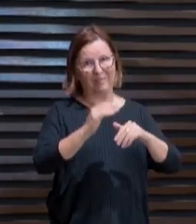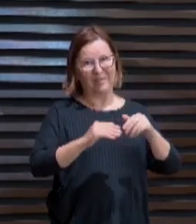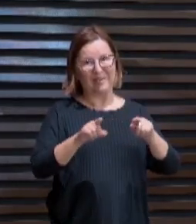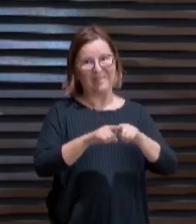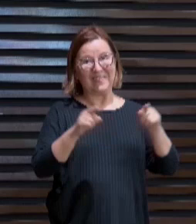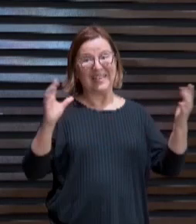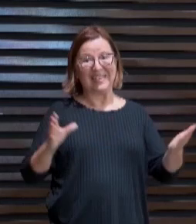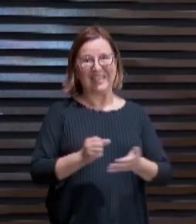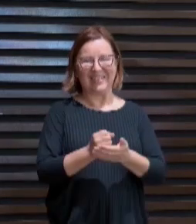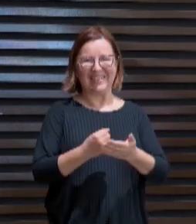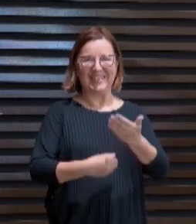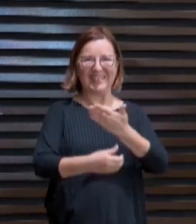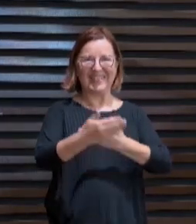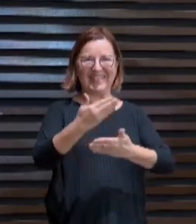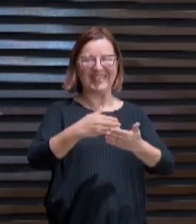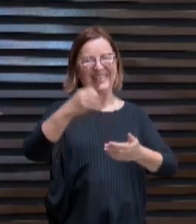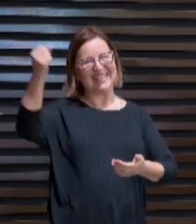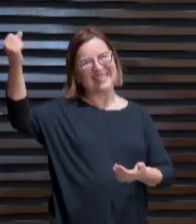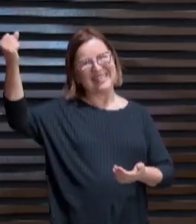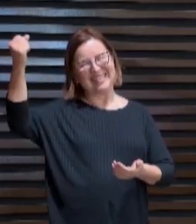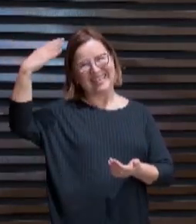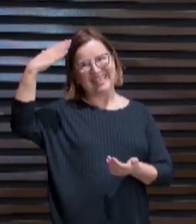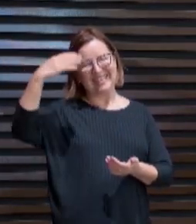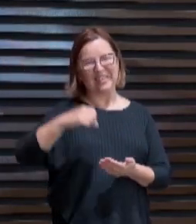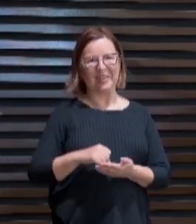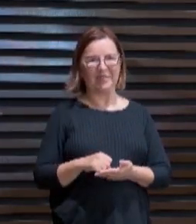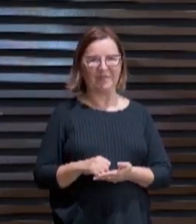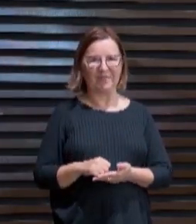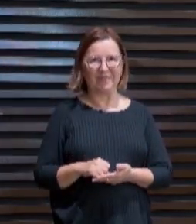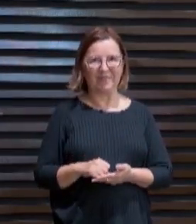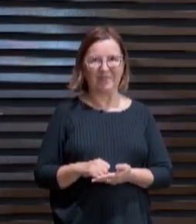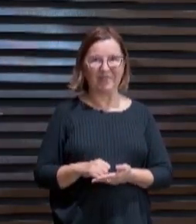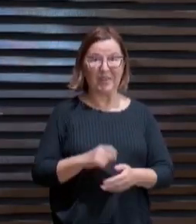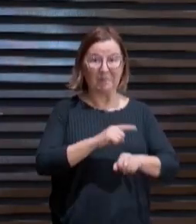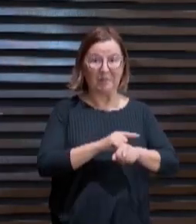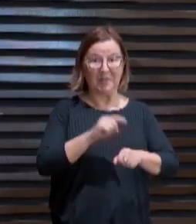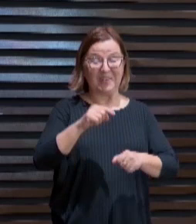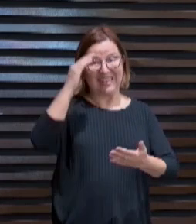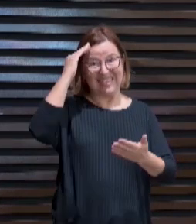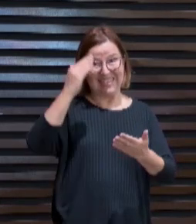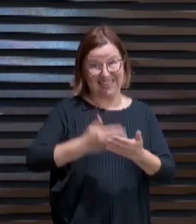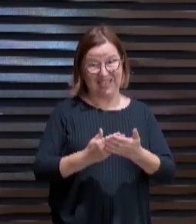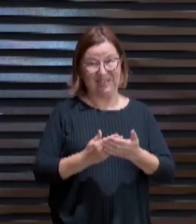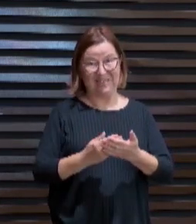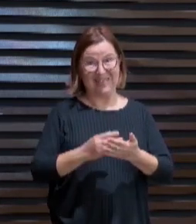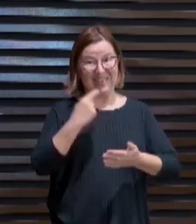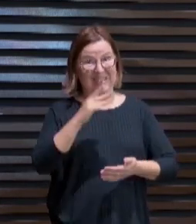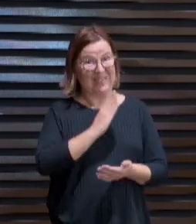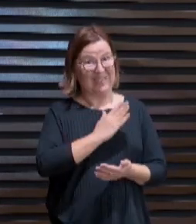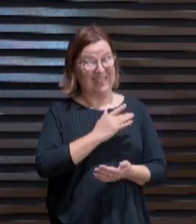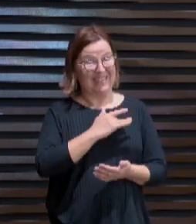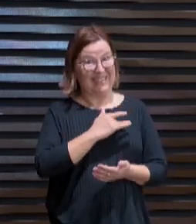graça. Quando você... Pela ação do Espírito Santo, você creu, e o seu coração foi tocado,